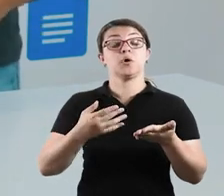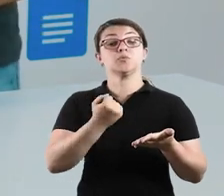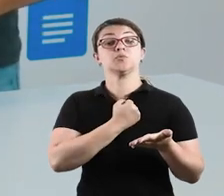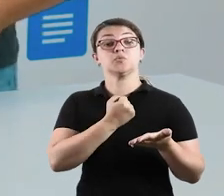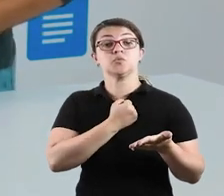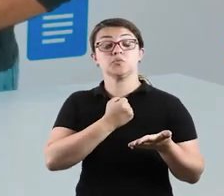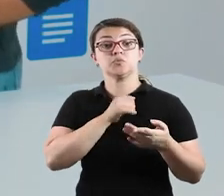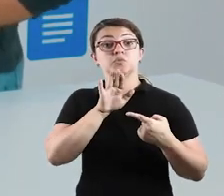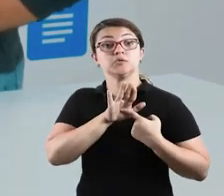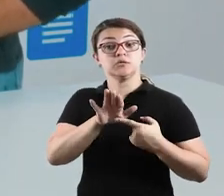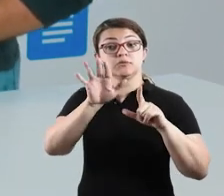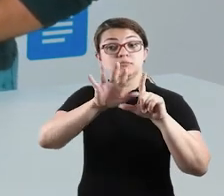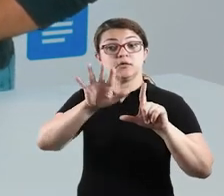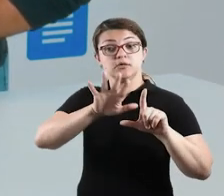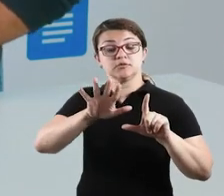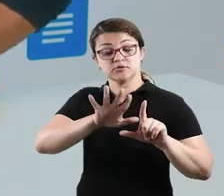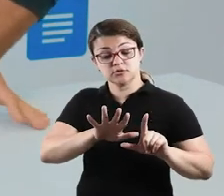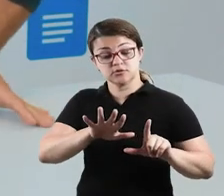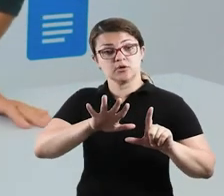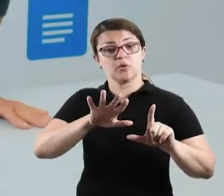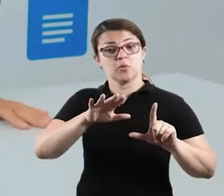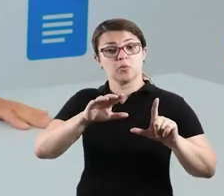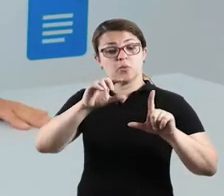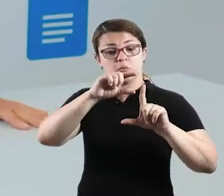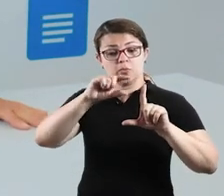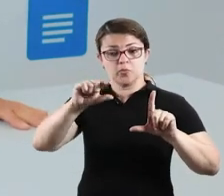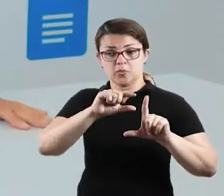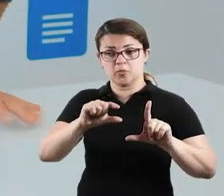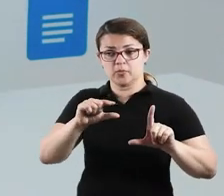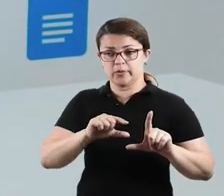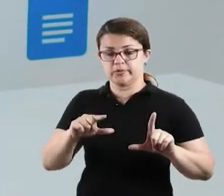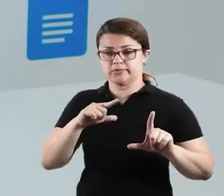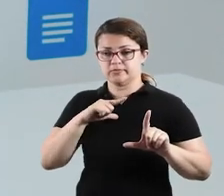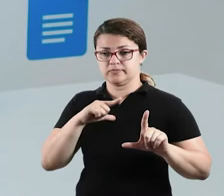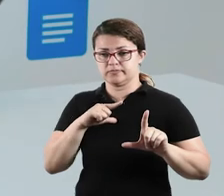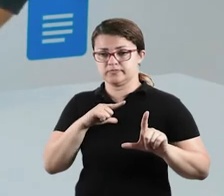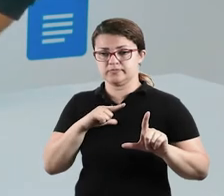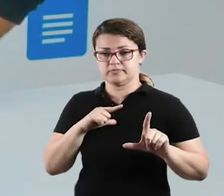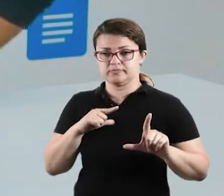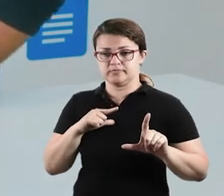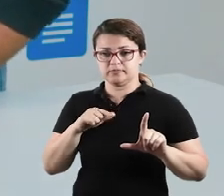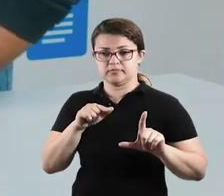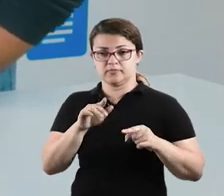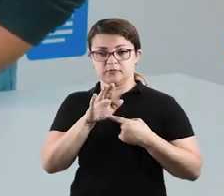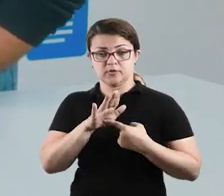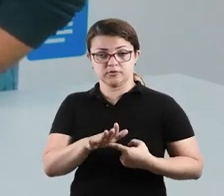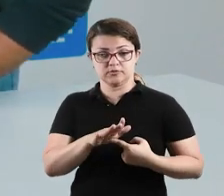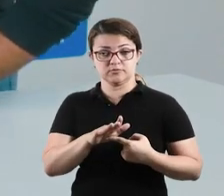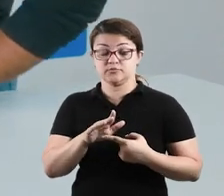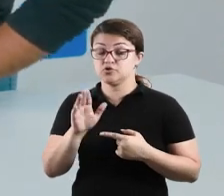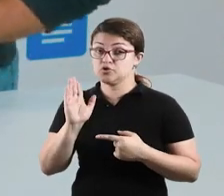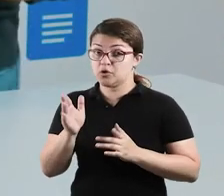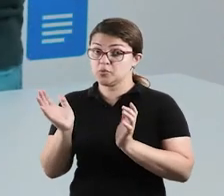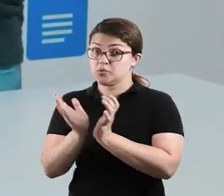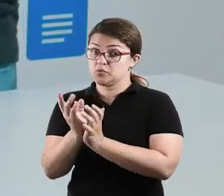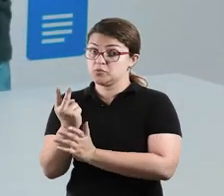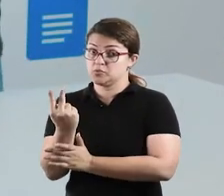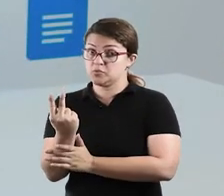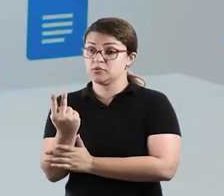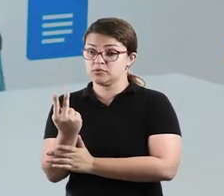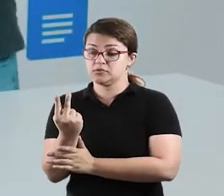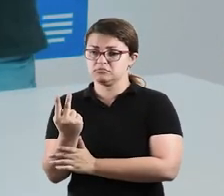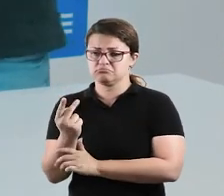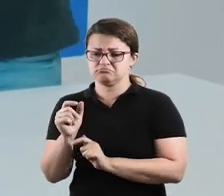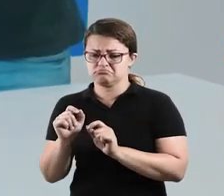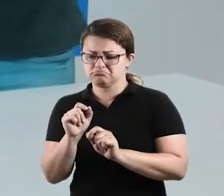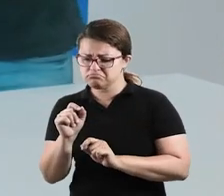números escritos lá é essa quantia que está aqui. Tranquilo? Para o termo 2, vai ver